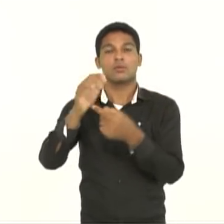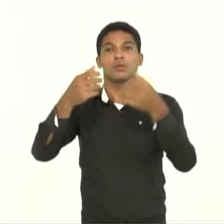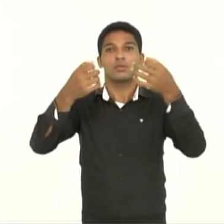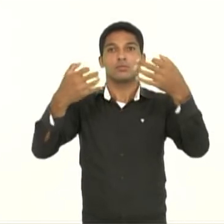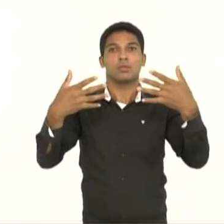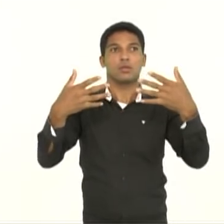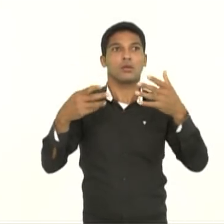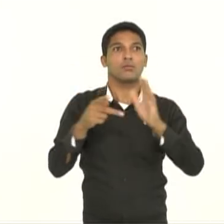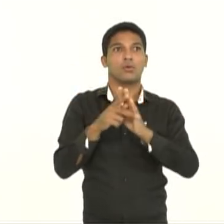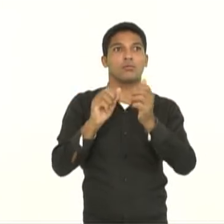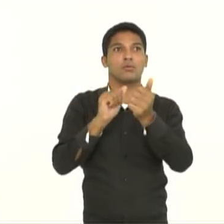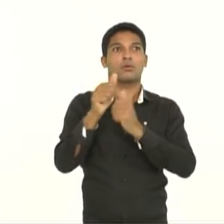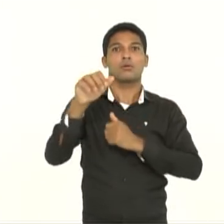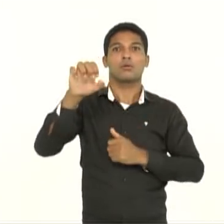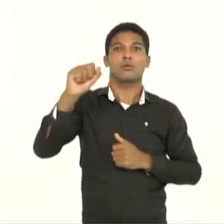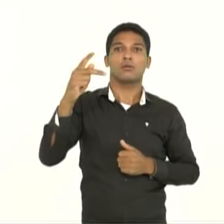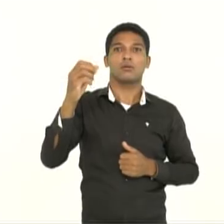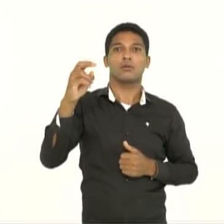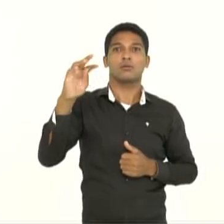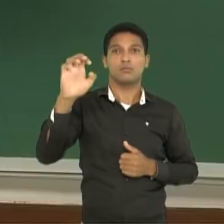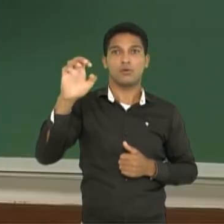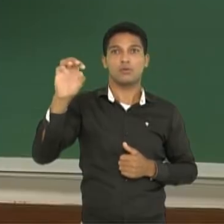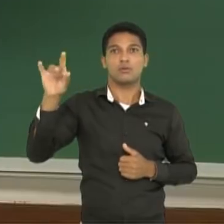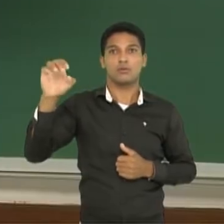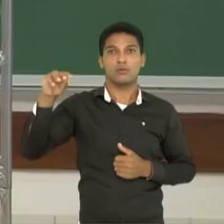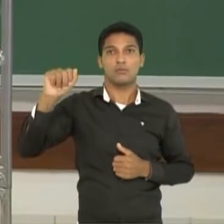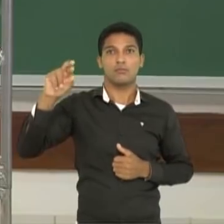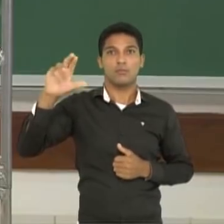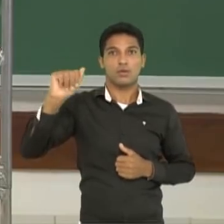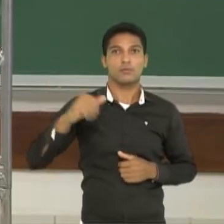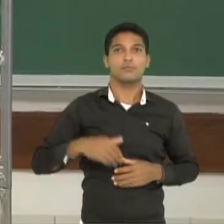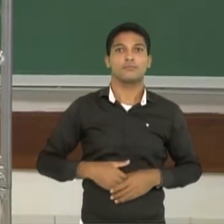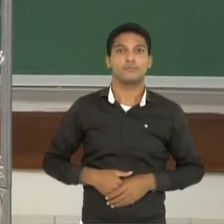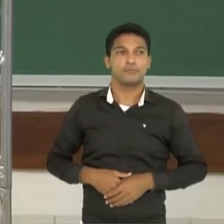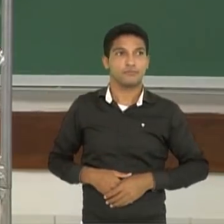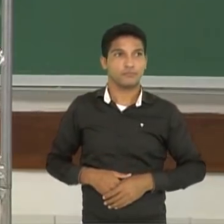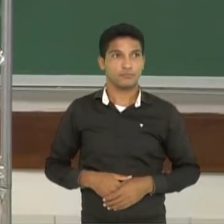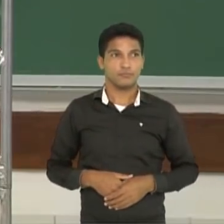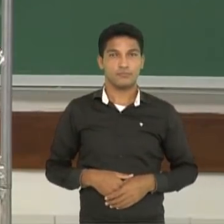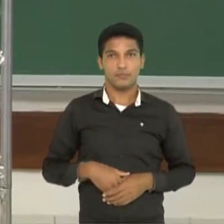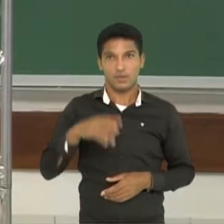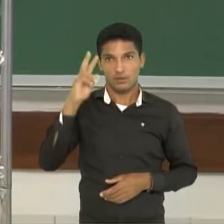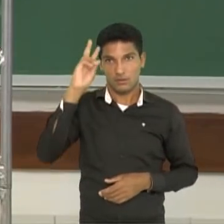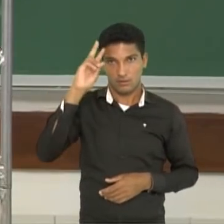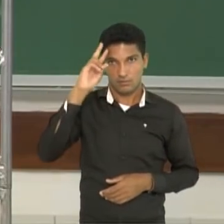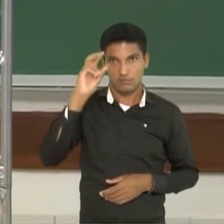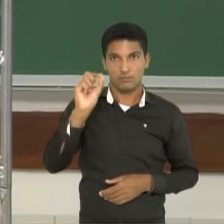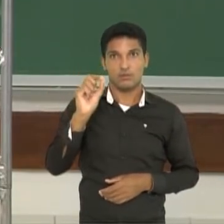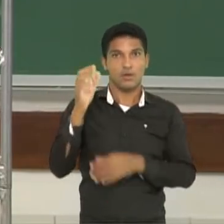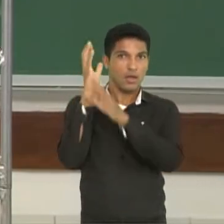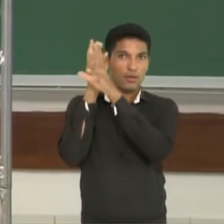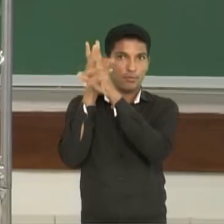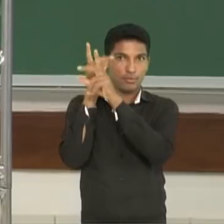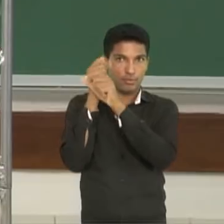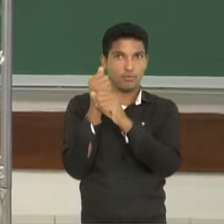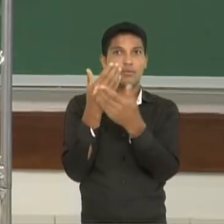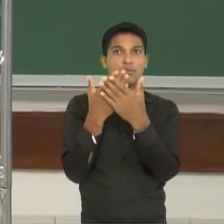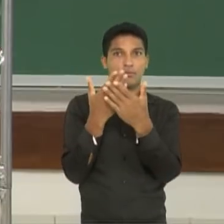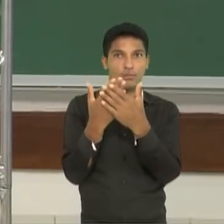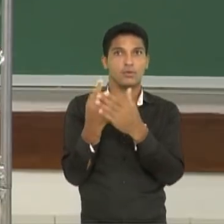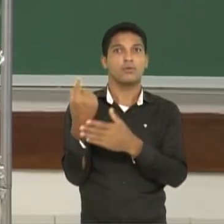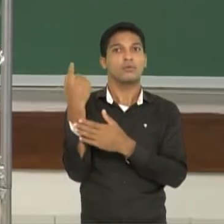Sitius Altius Fortius. Lembra? Mais rápido, mais alto e mais forte. Os esportes de